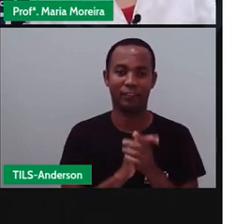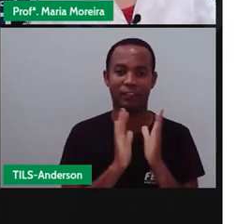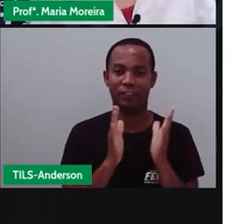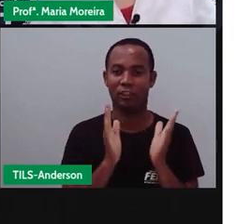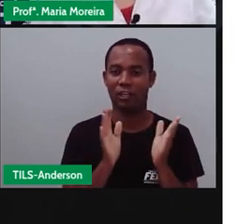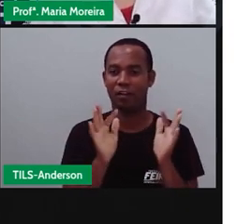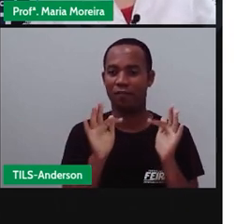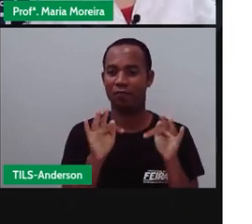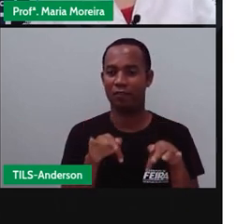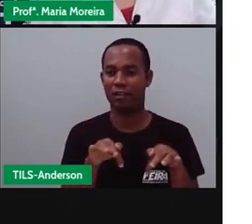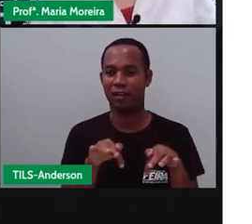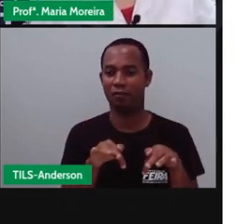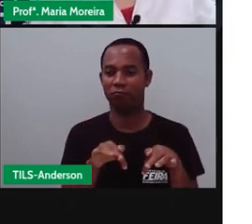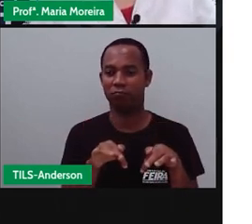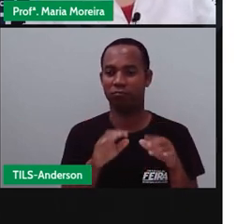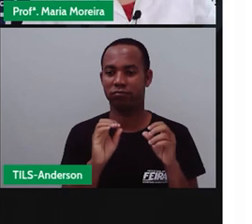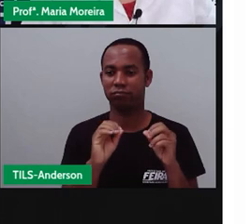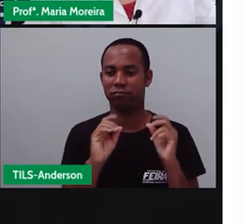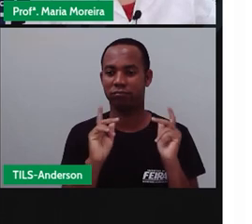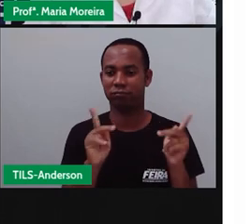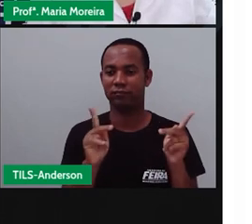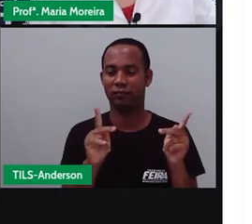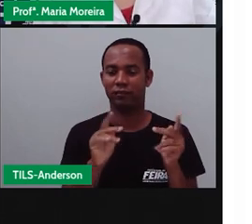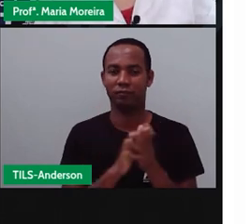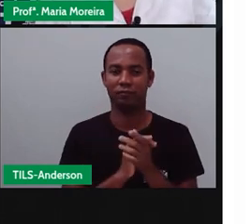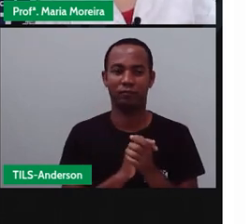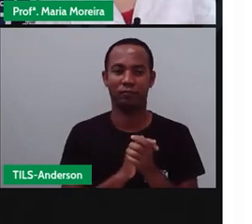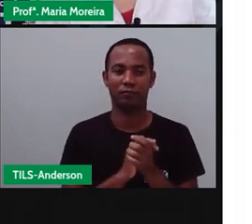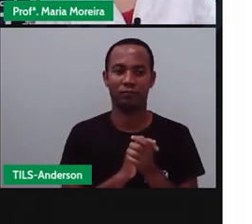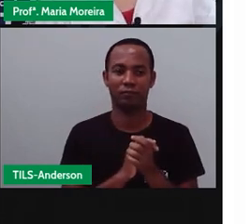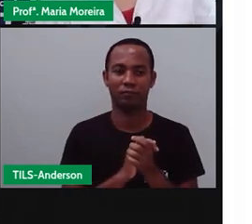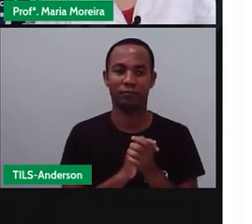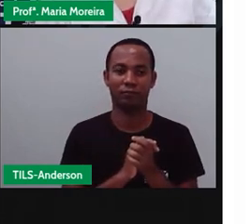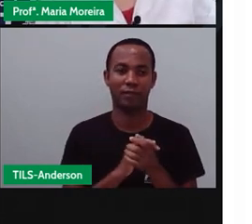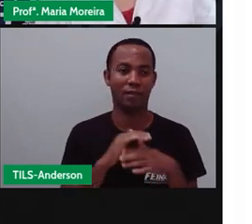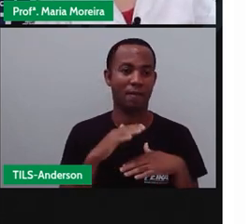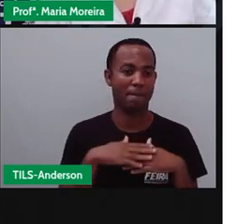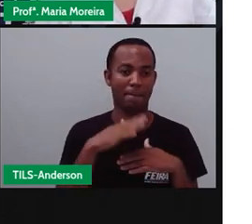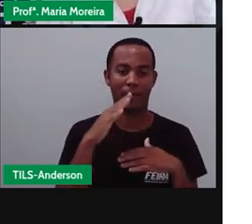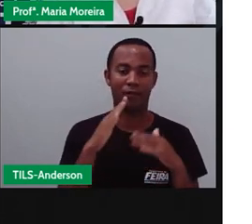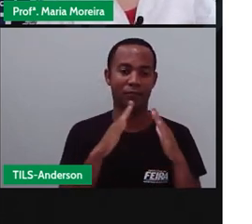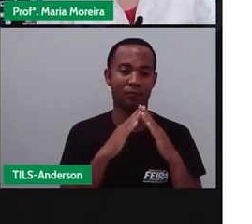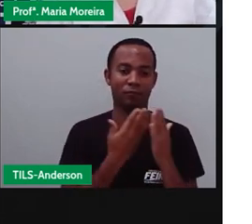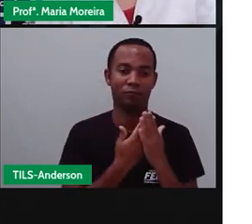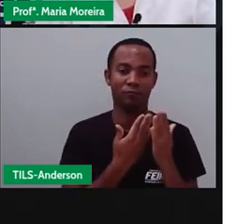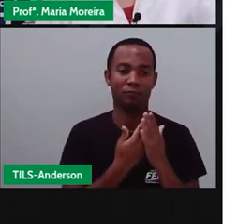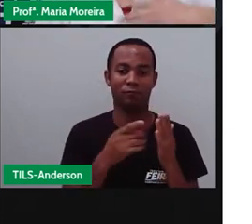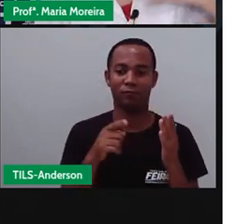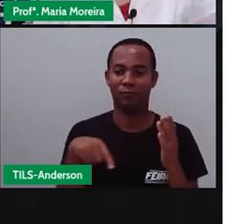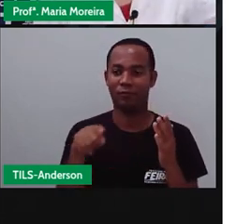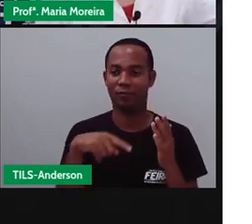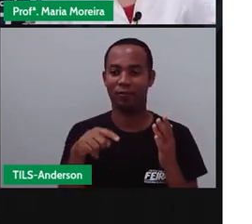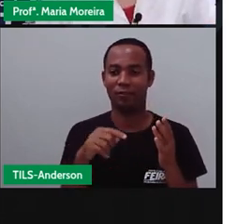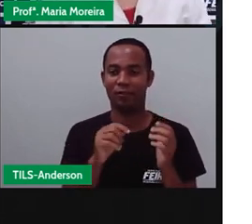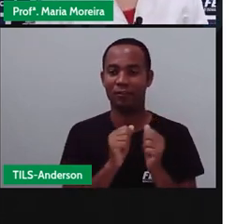tá chegando aí ao final, né? Que cheguem aí, né, mais aulas para a gente ficar